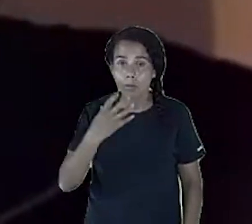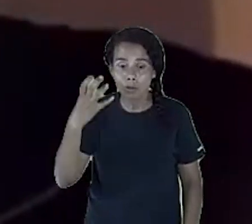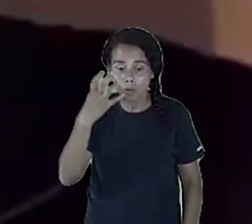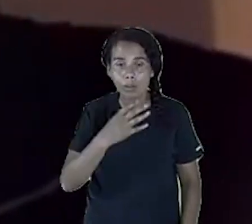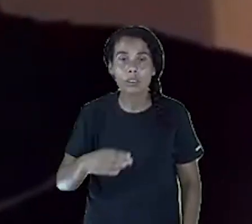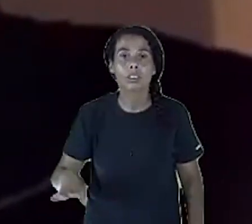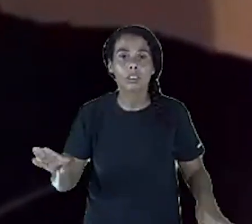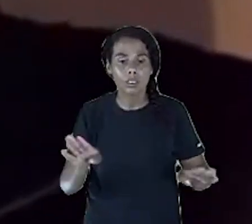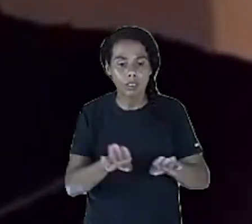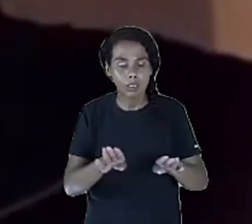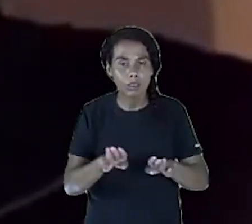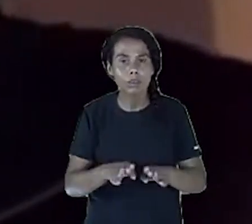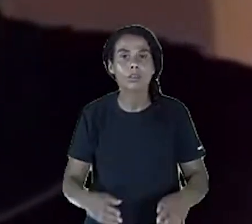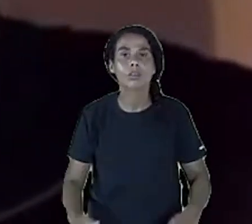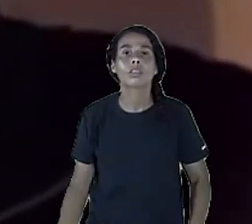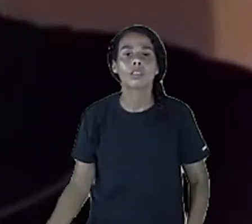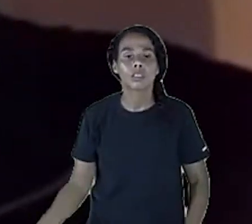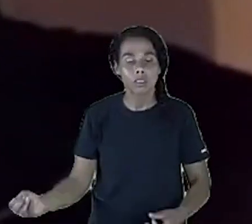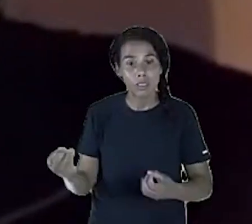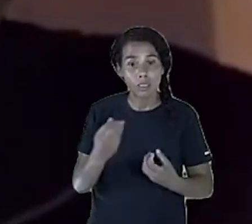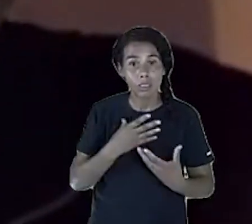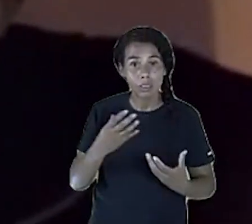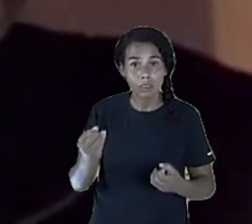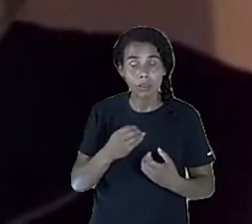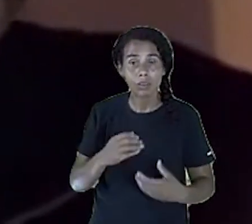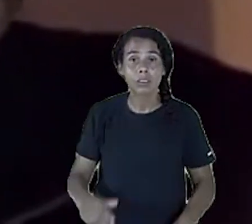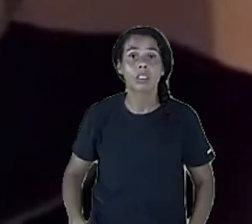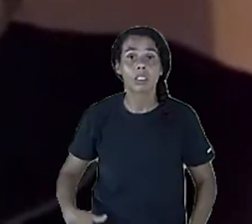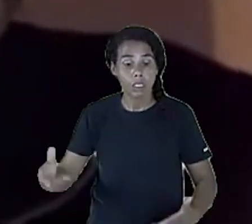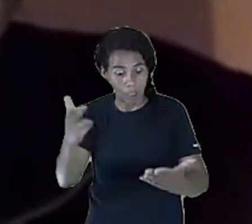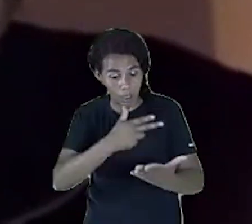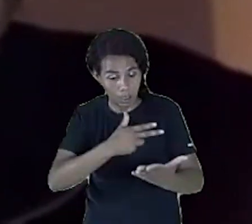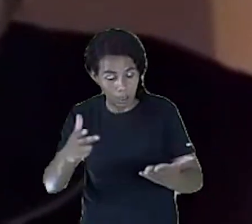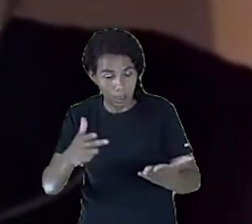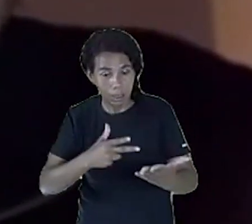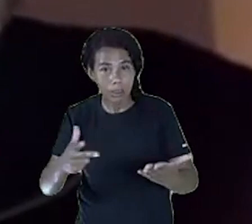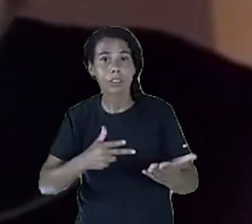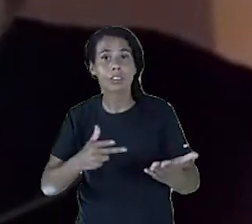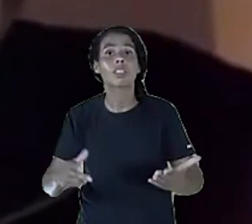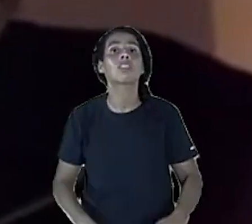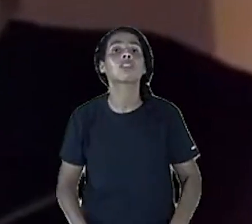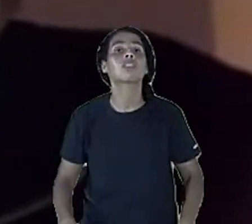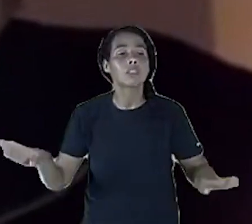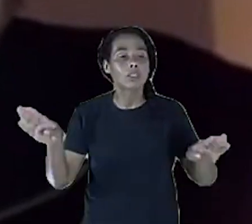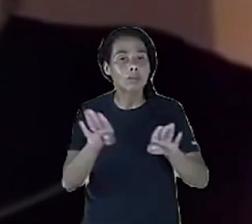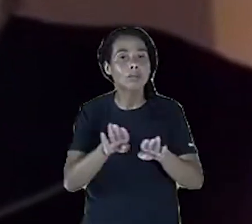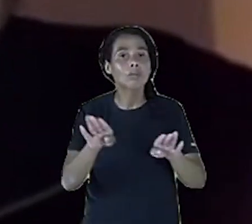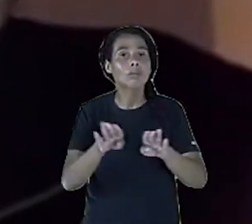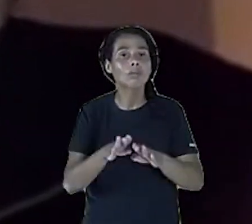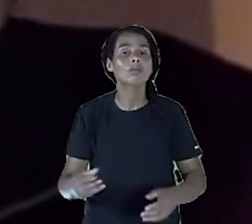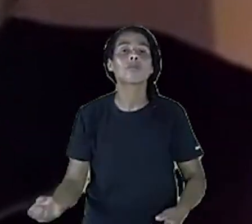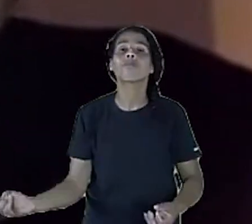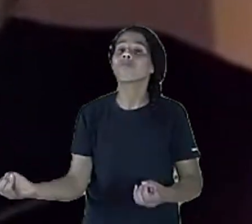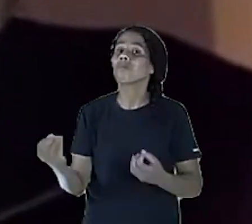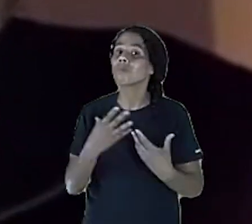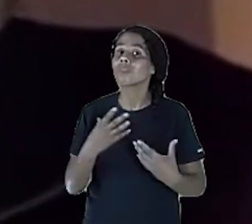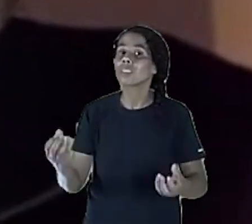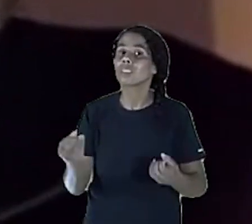outras formas de expressão de arte e tudo. Isso tudo vai